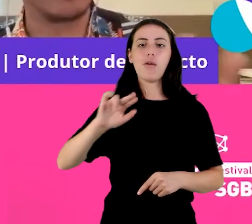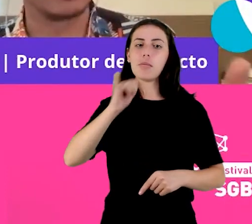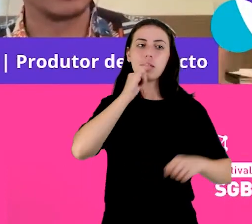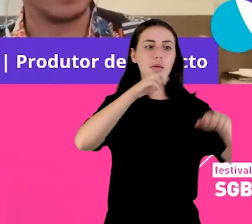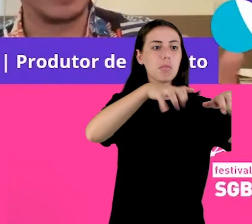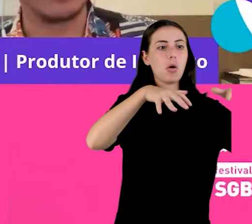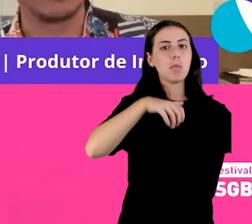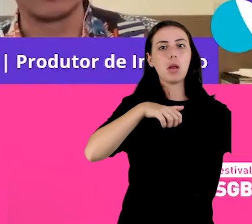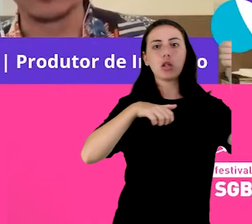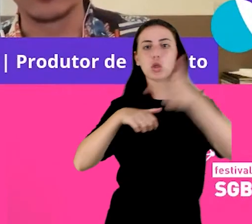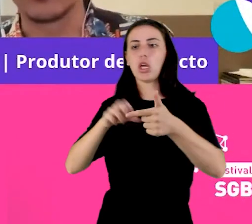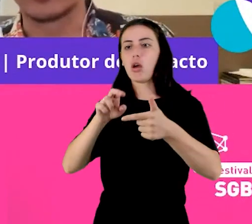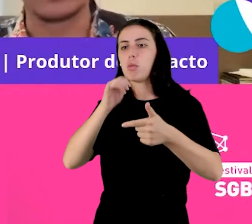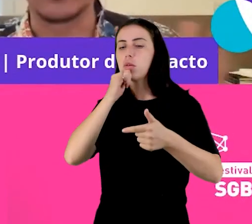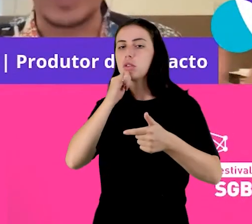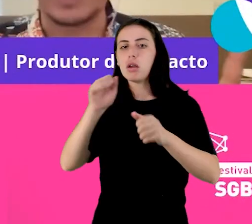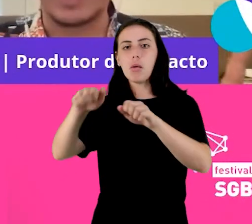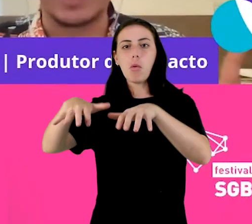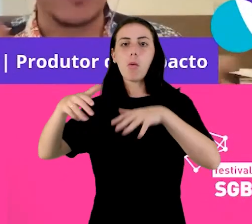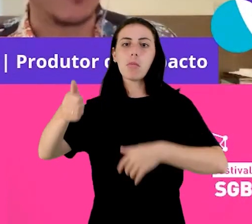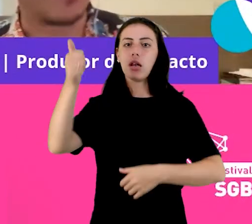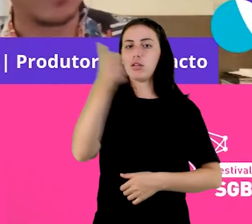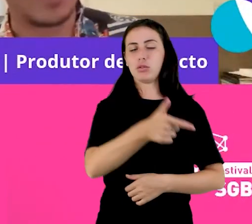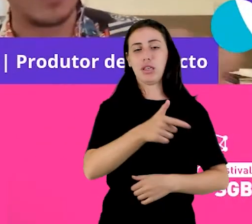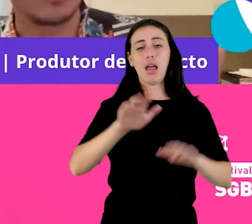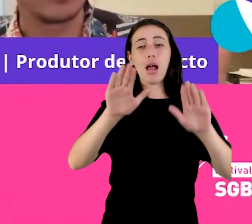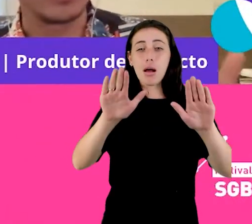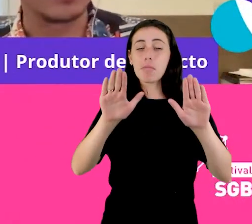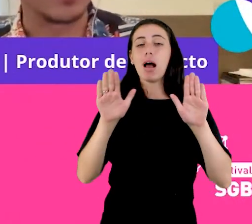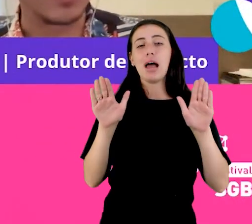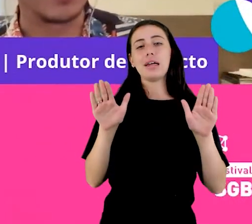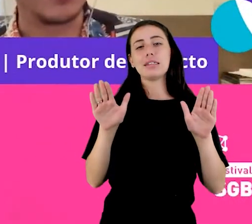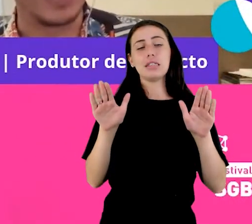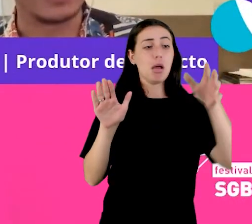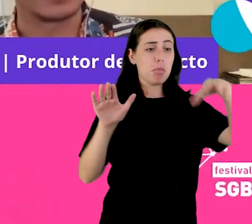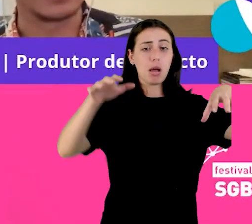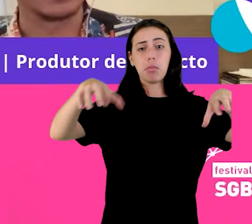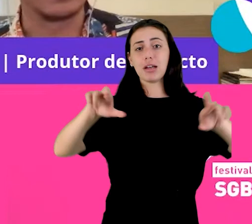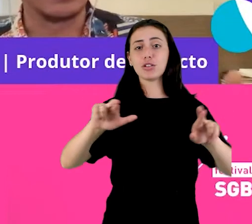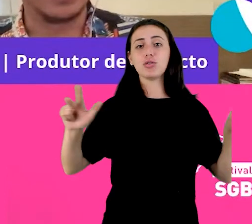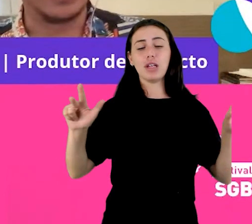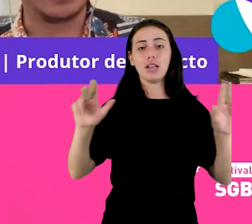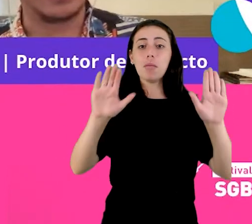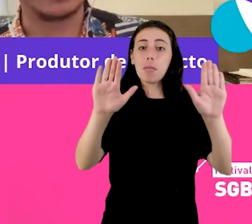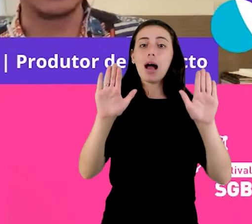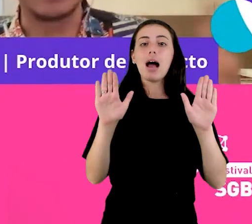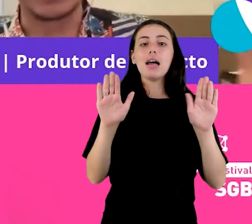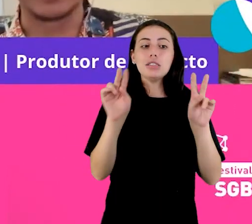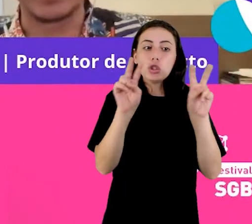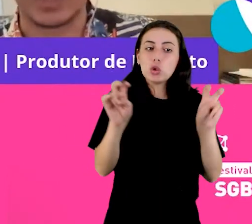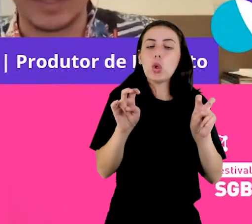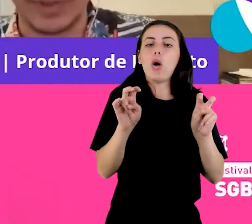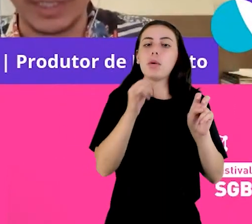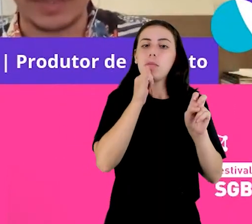clarificar um pouco, assim, não é que um público é melhor que o outro, não, são públicos meio diferentes, assim. Sim. É que a gente,